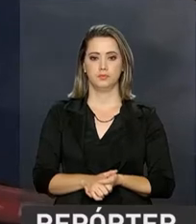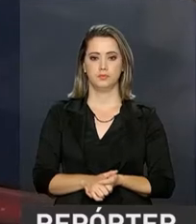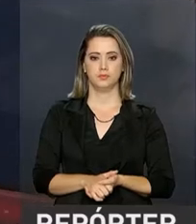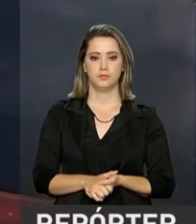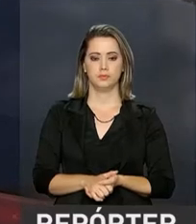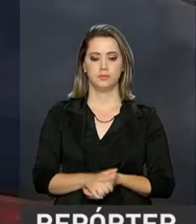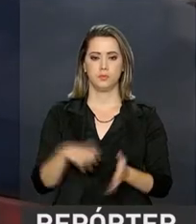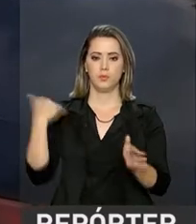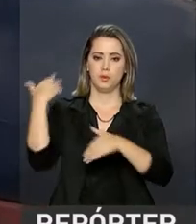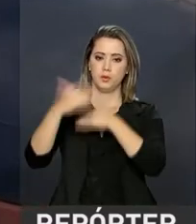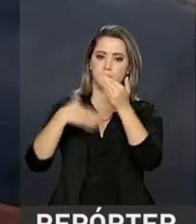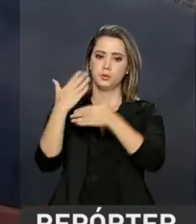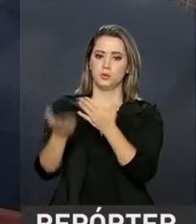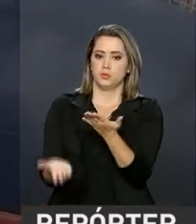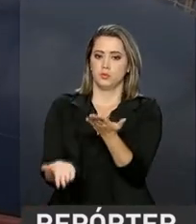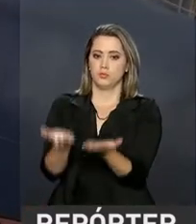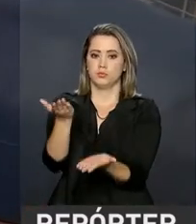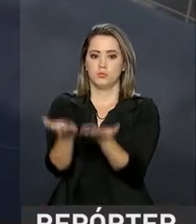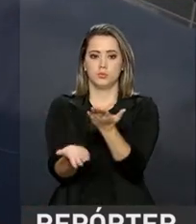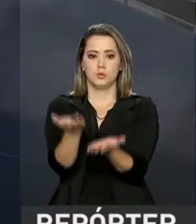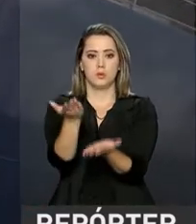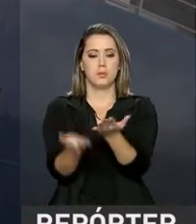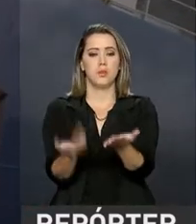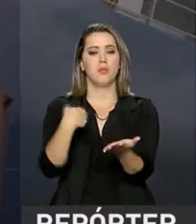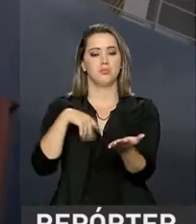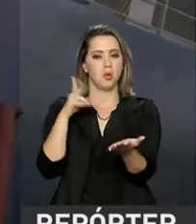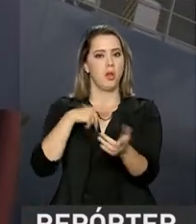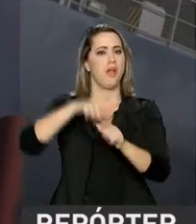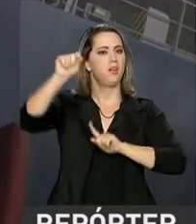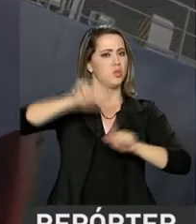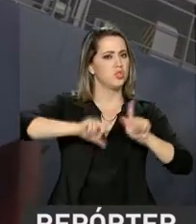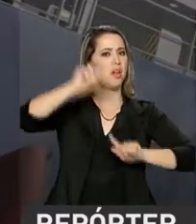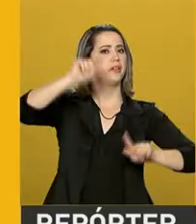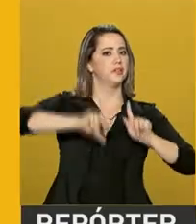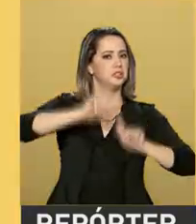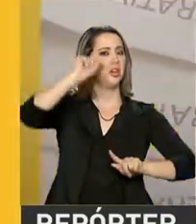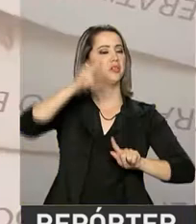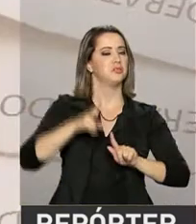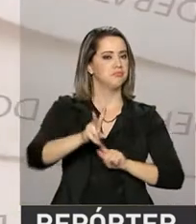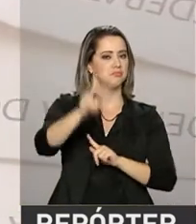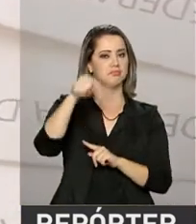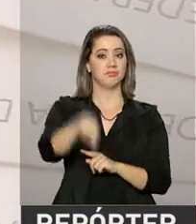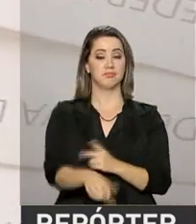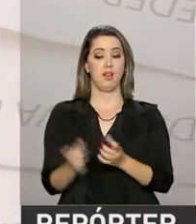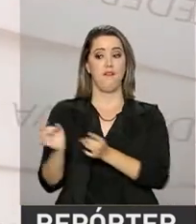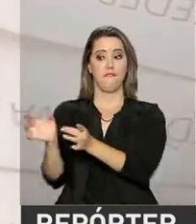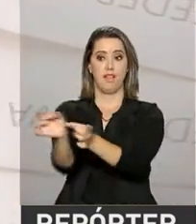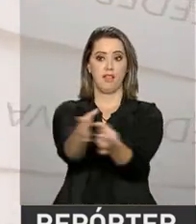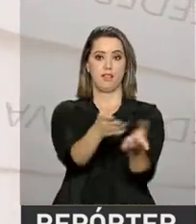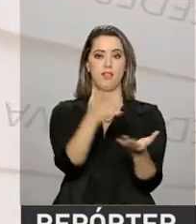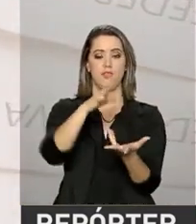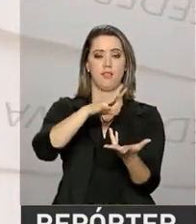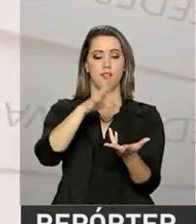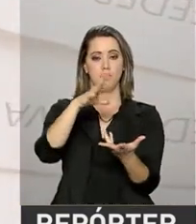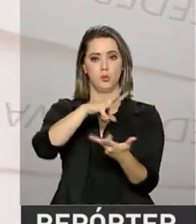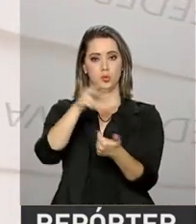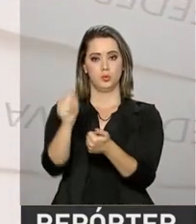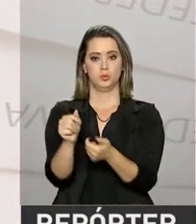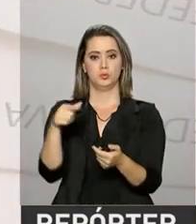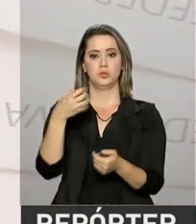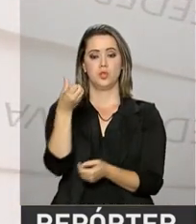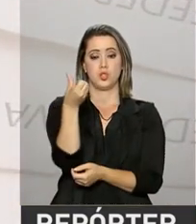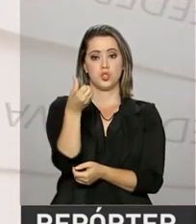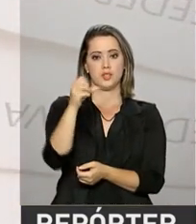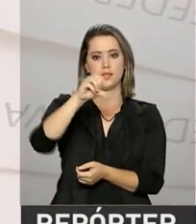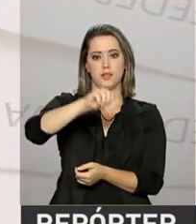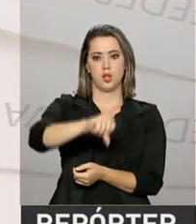a trajetória da balança comercial brasileira segue batendo recordes as exportações brasileiras chegaram a 19 milhões e